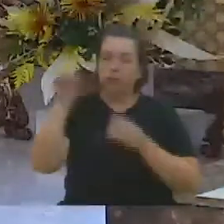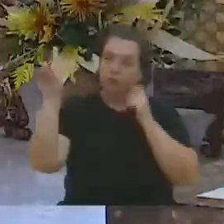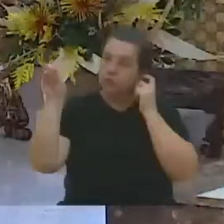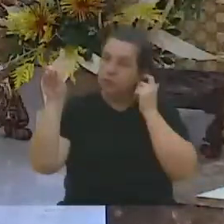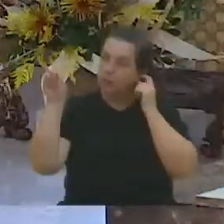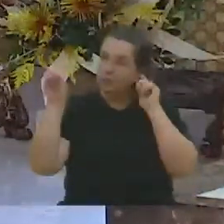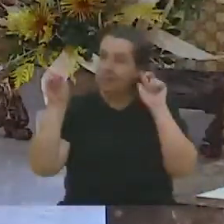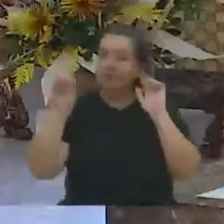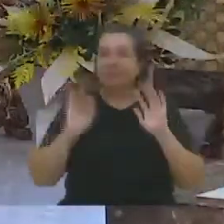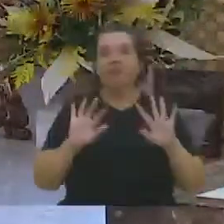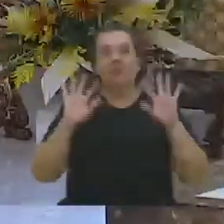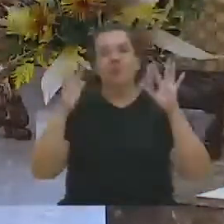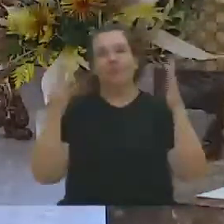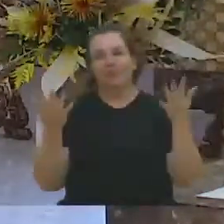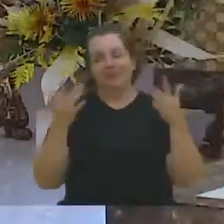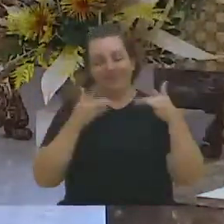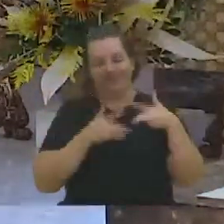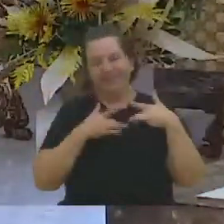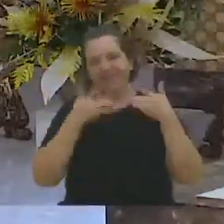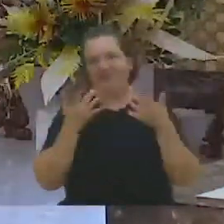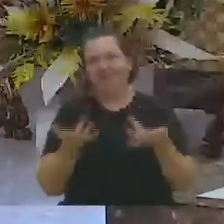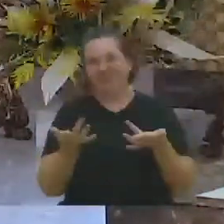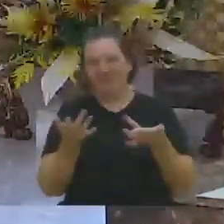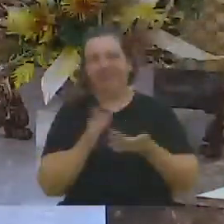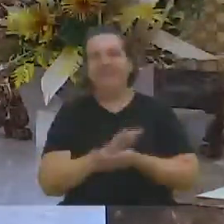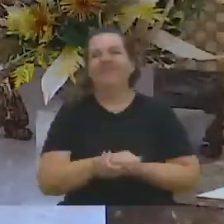na festa da misericórdia.